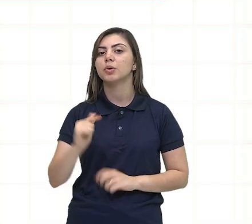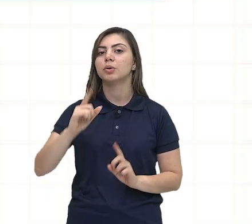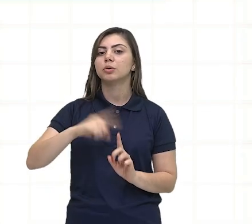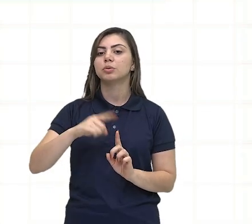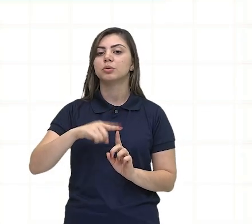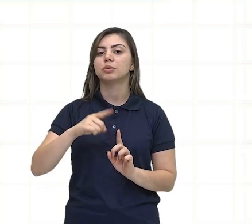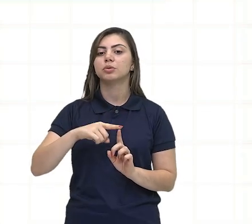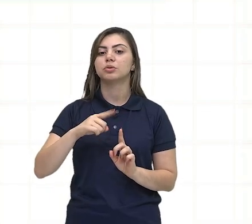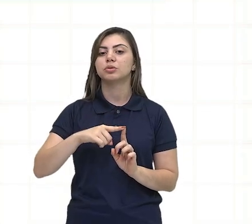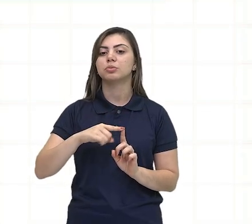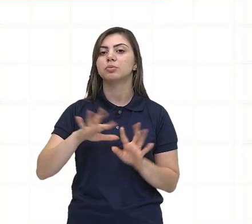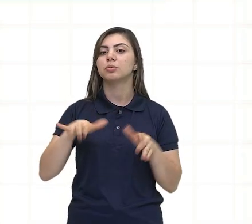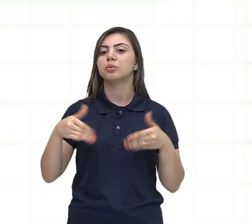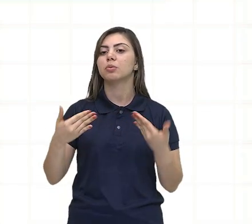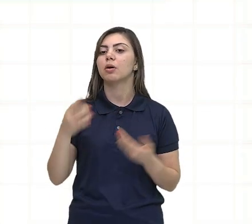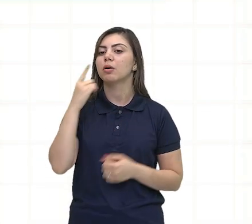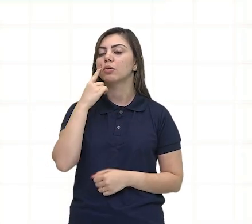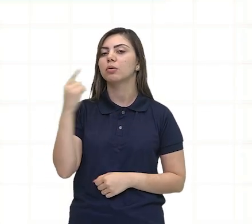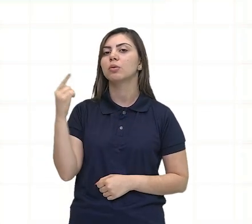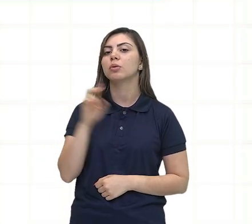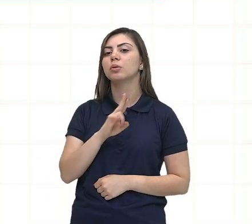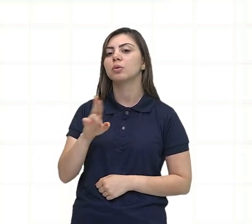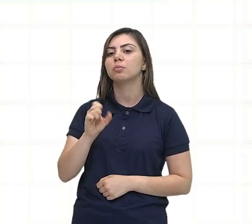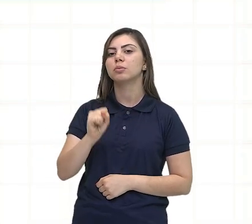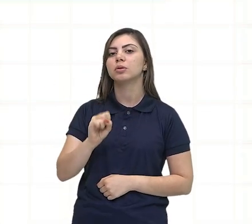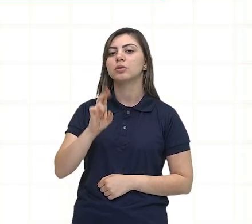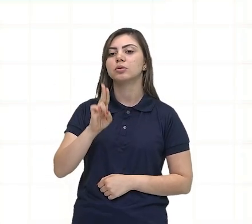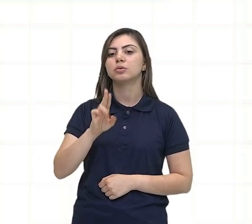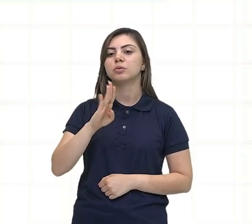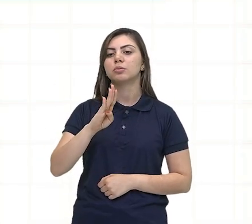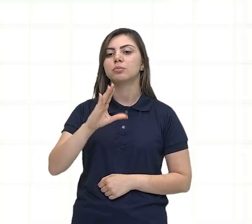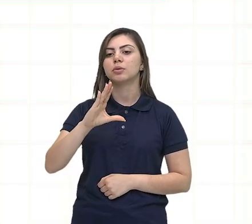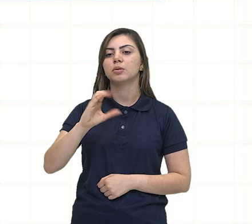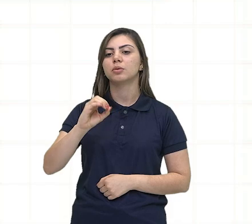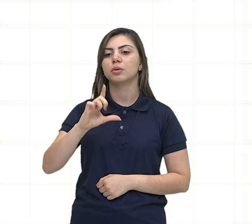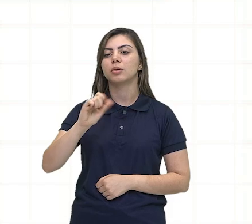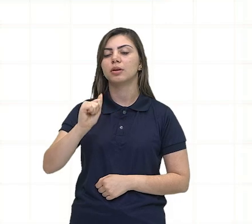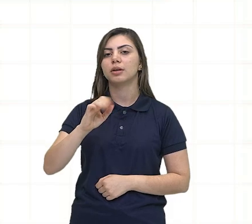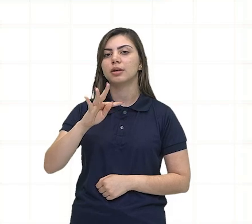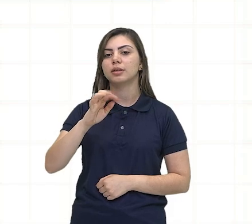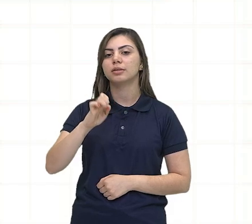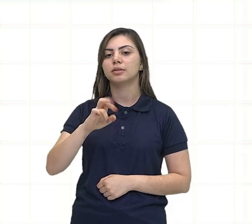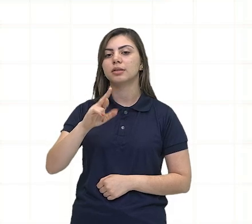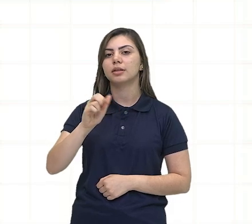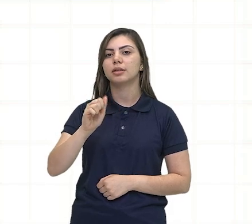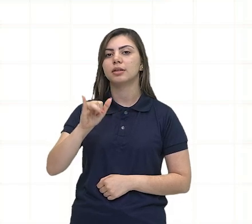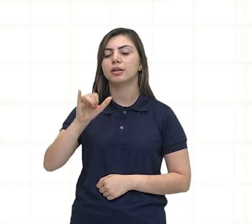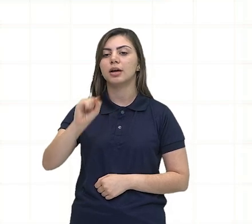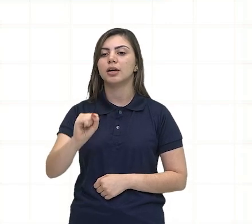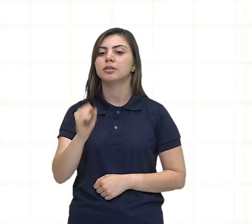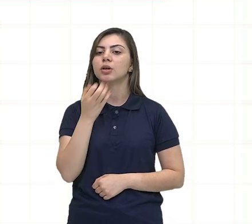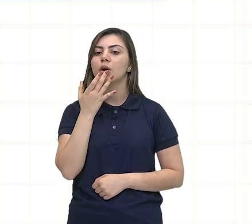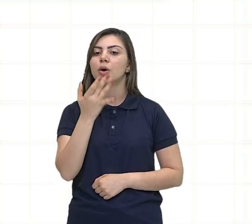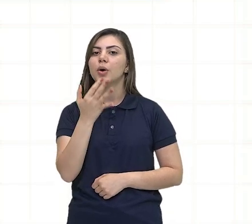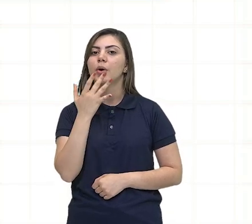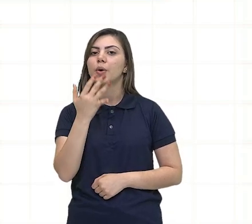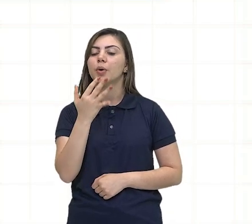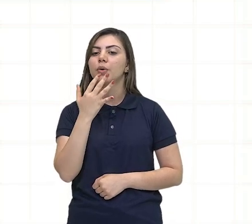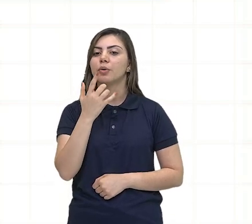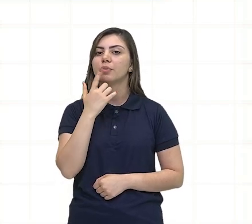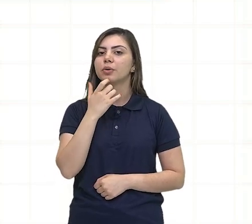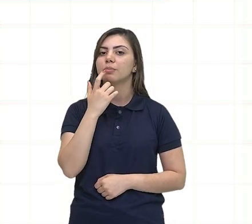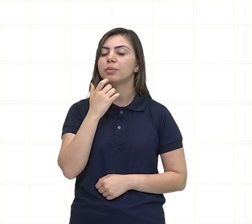pontos subcolaterais, que estão entre os pontos cardeais e colaterais. Então, nós